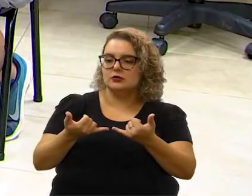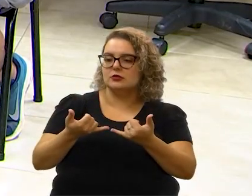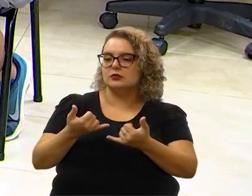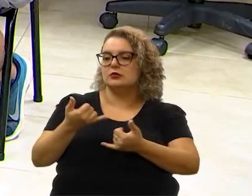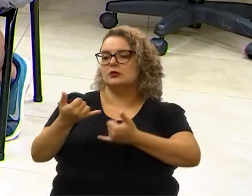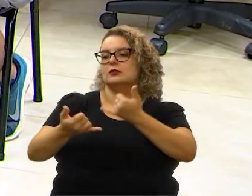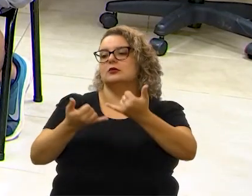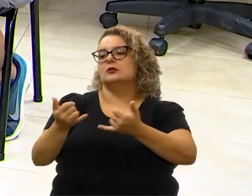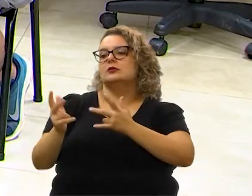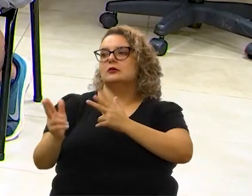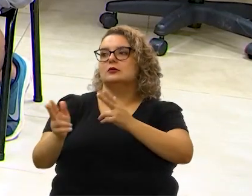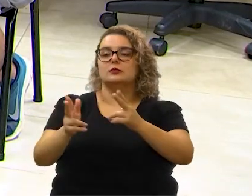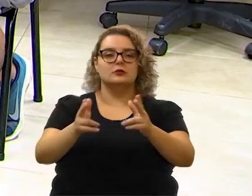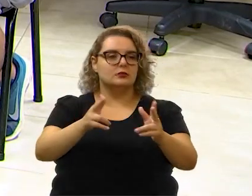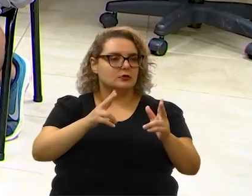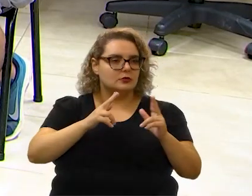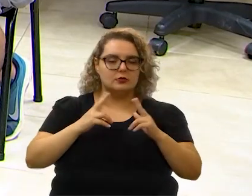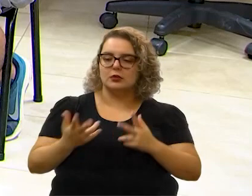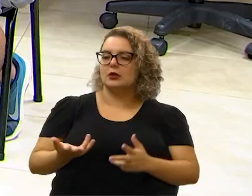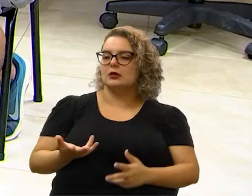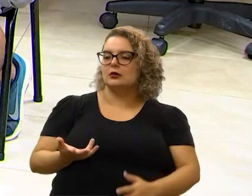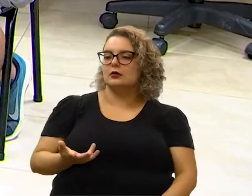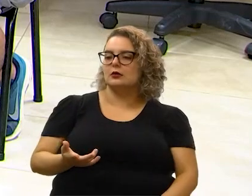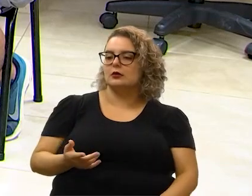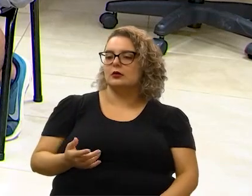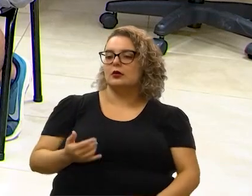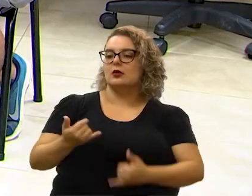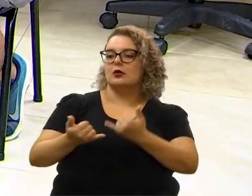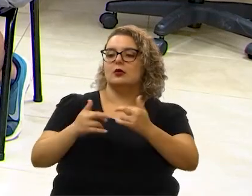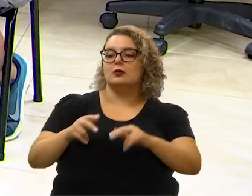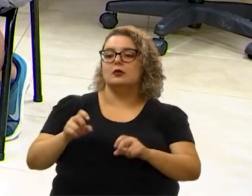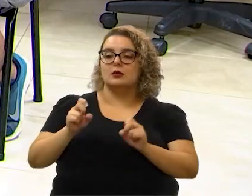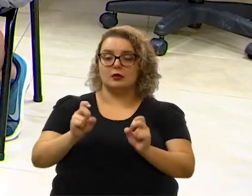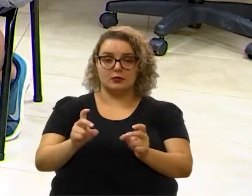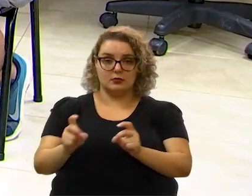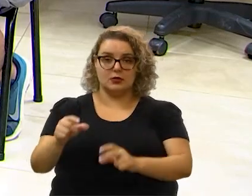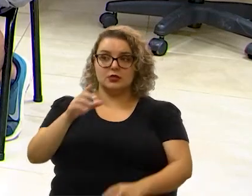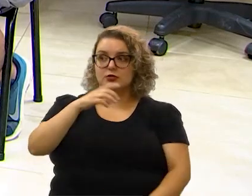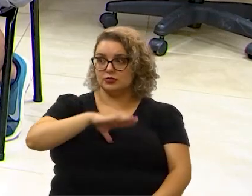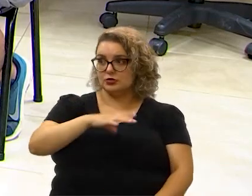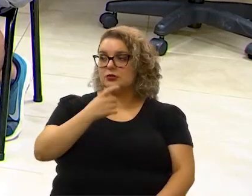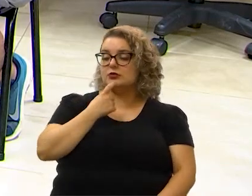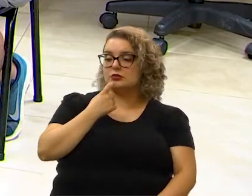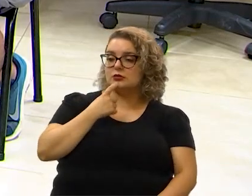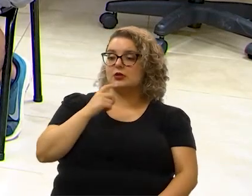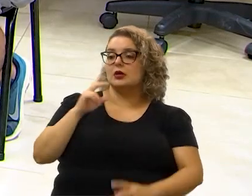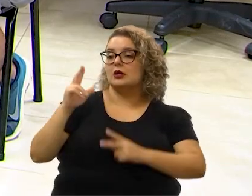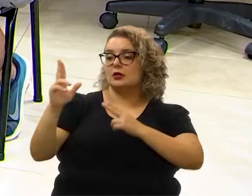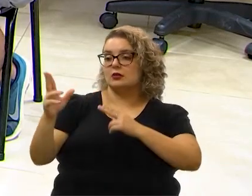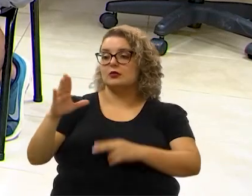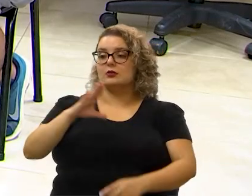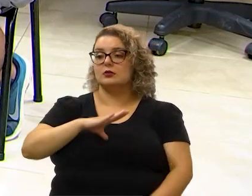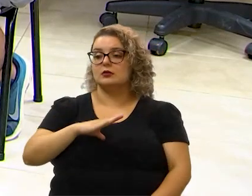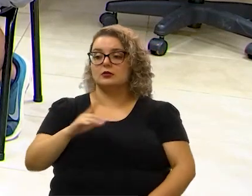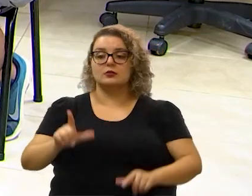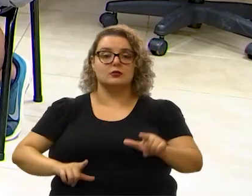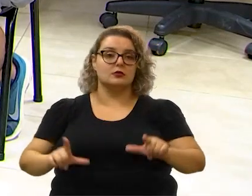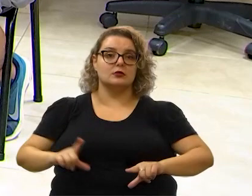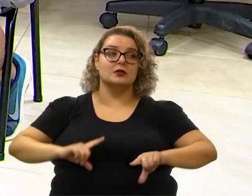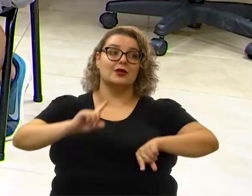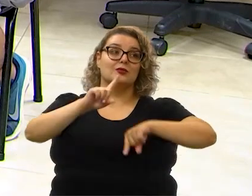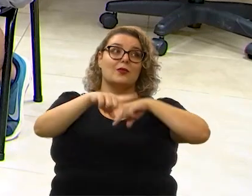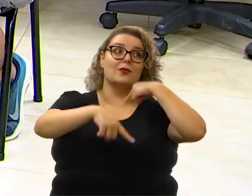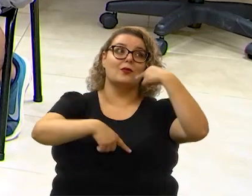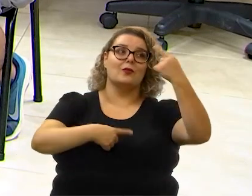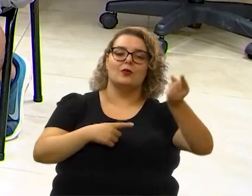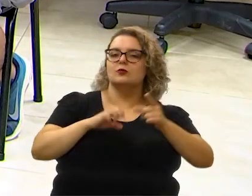Os brinquedos estão todos iguais, professor. O brinquedo que é vendido aqui em Campinas é o mesmo brinquedo que é vendido na cidade do meu primo, que fica lá no